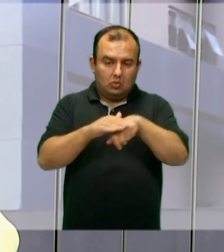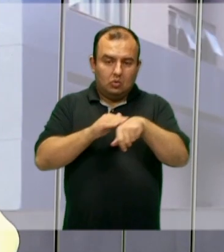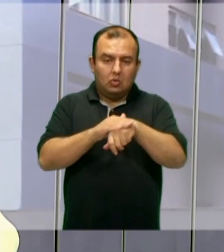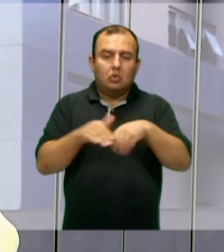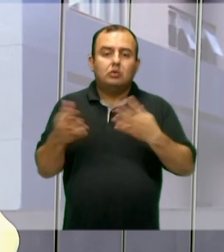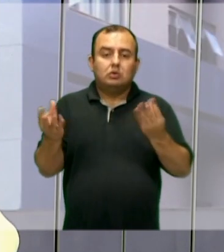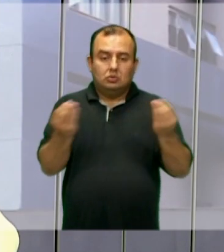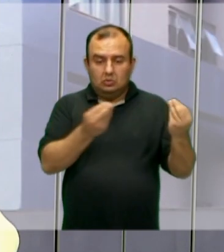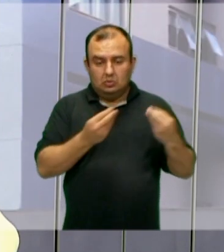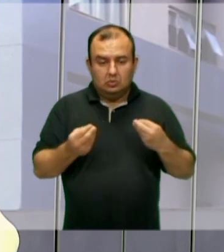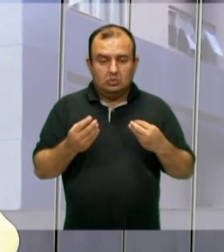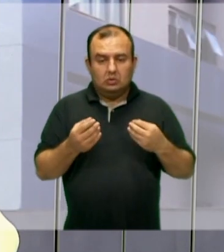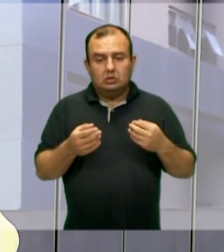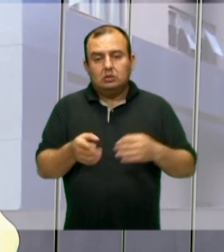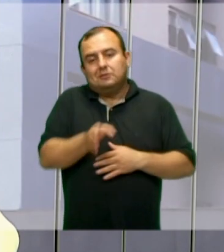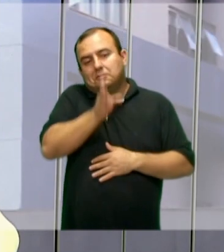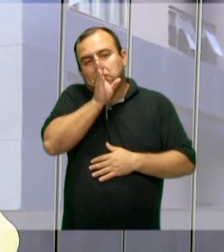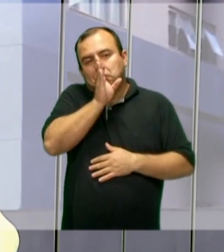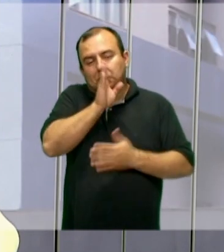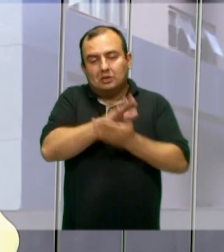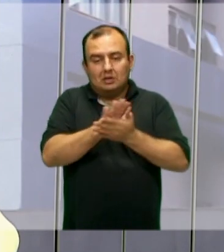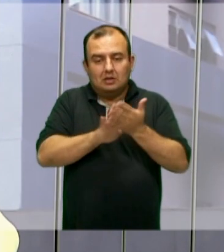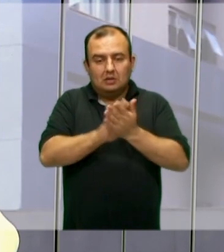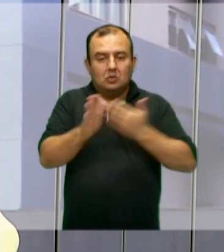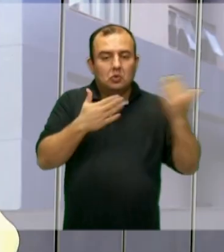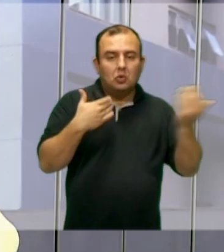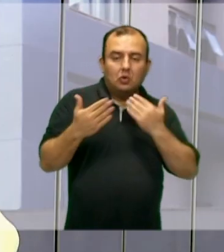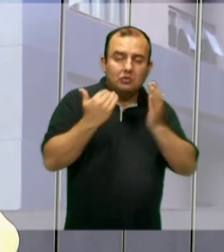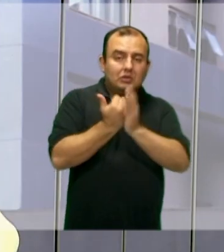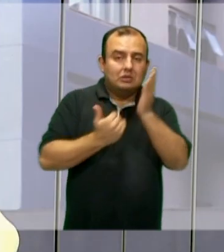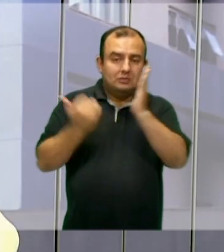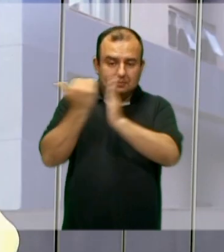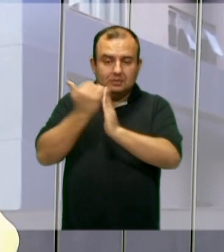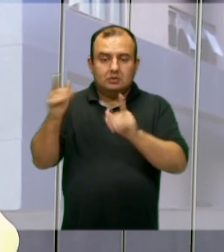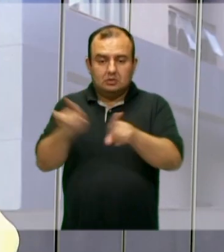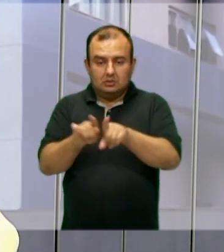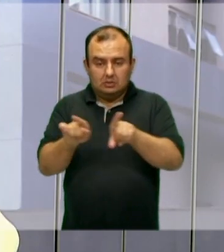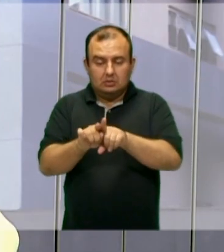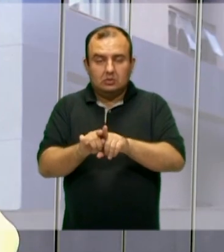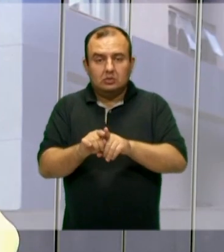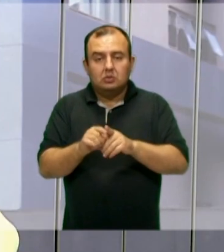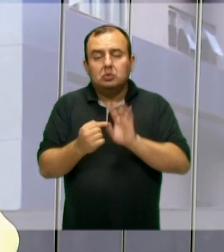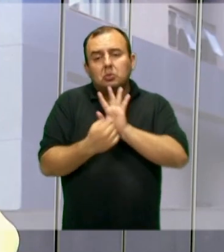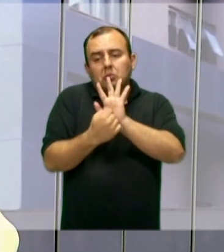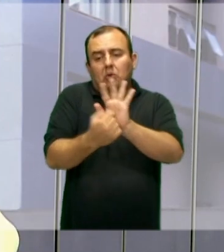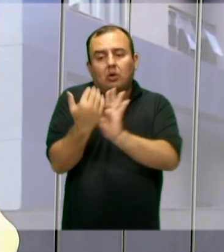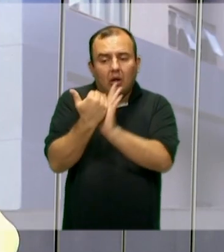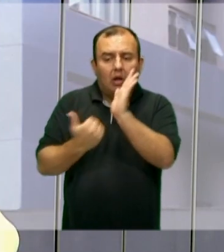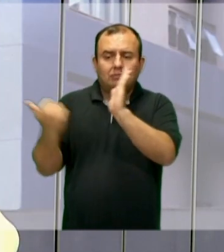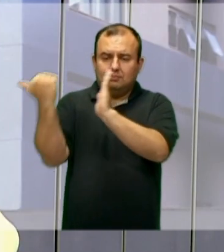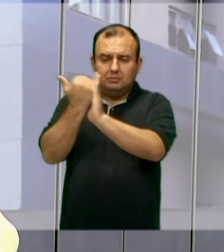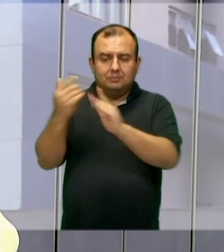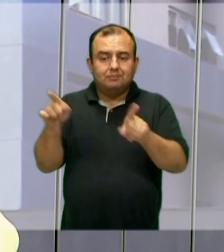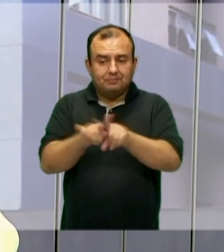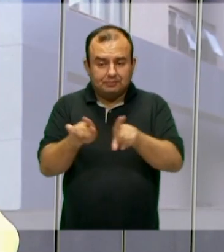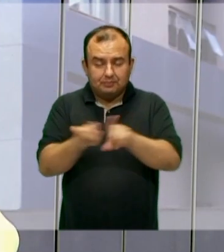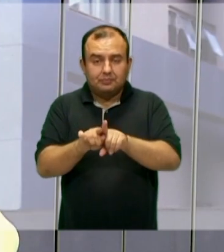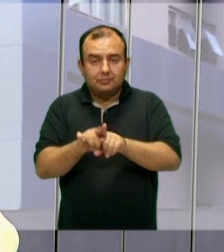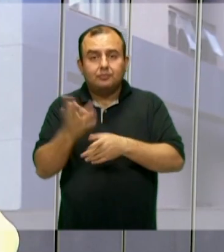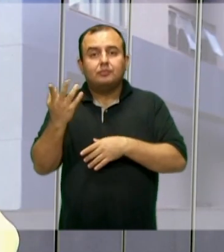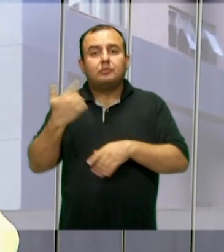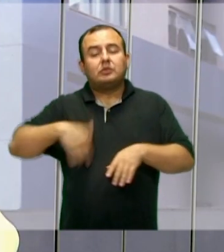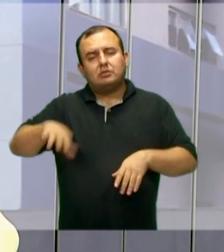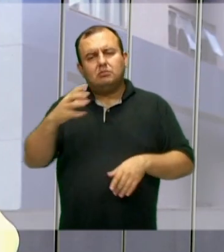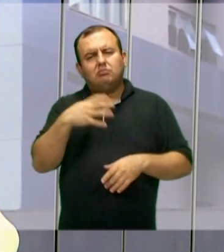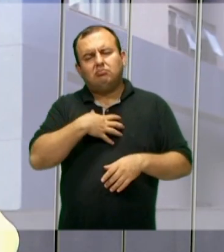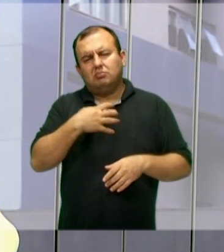pessoas que não ficam mais quietinhas, né? São pessoas que conversam mais, se expõem mais, né? Nesse sentido, e tem sido